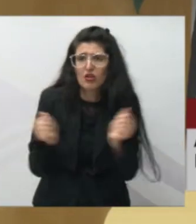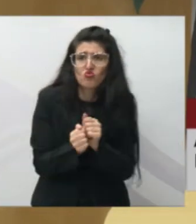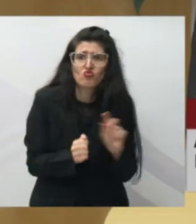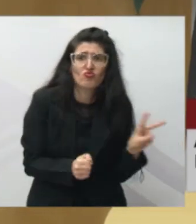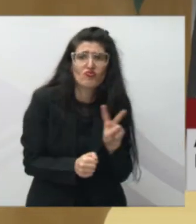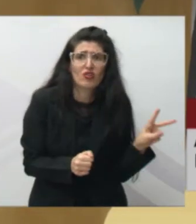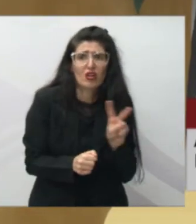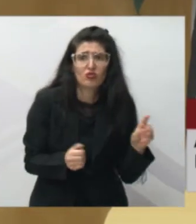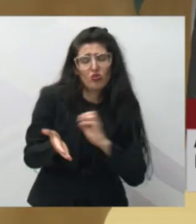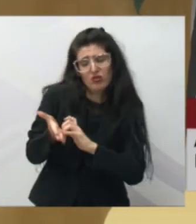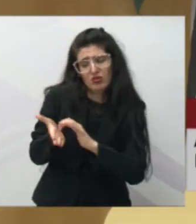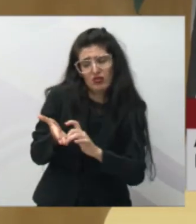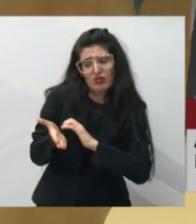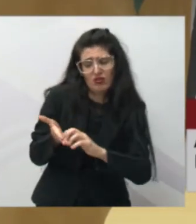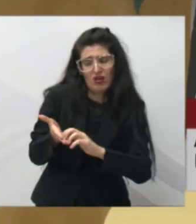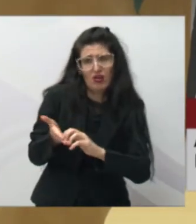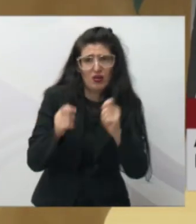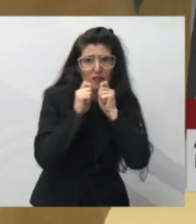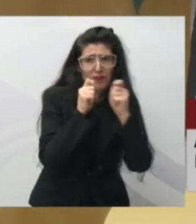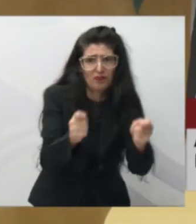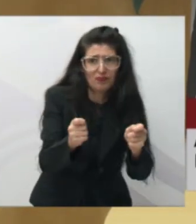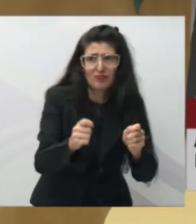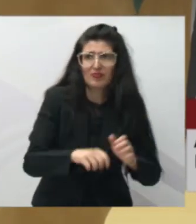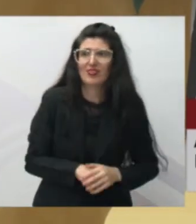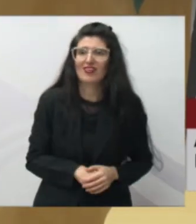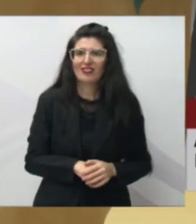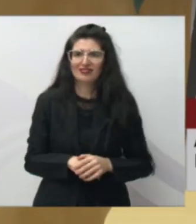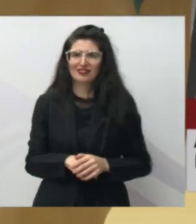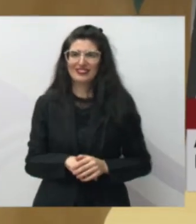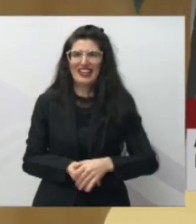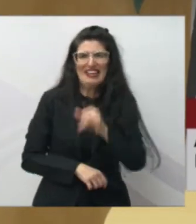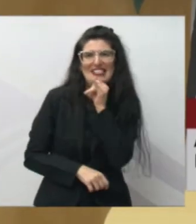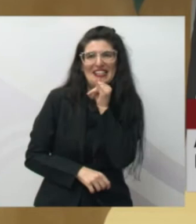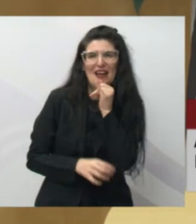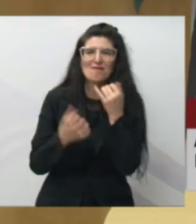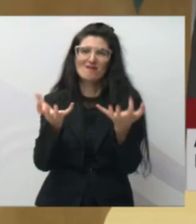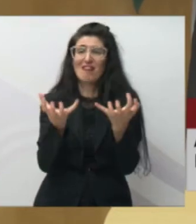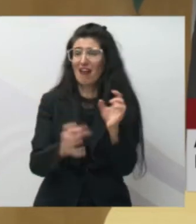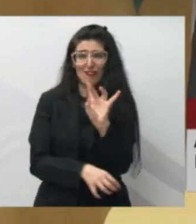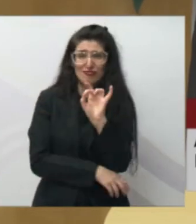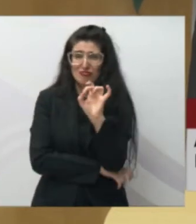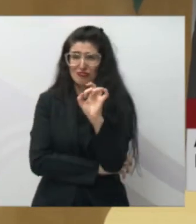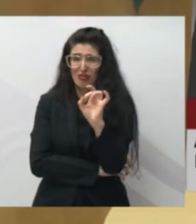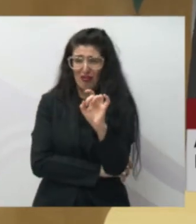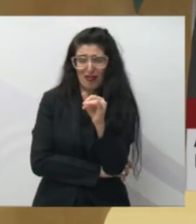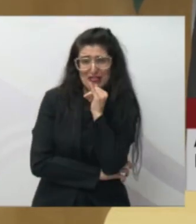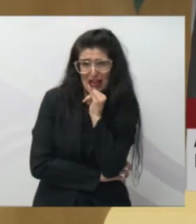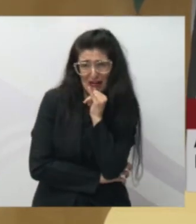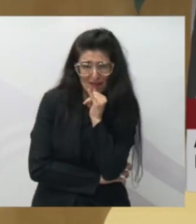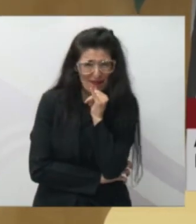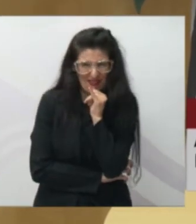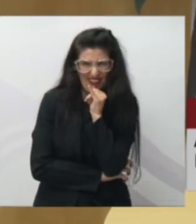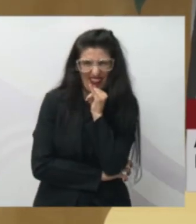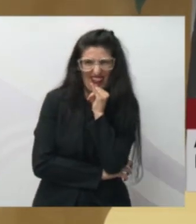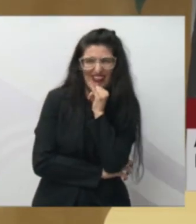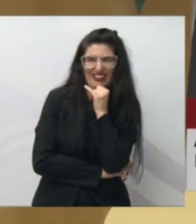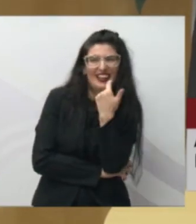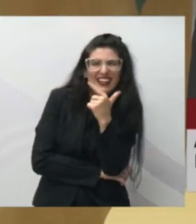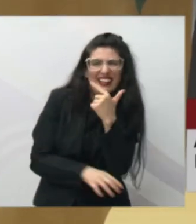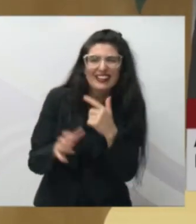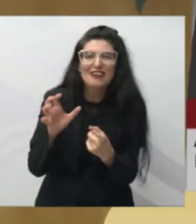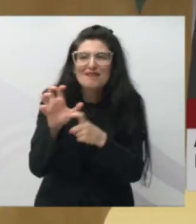eles querem tirar todos. Deixa o vereador sozinho, se for o caso. Eu quero ver como é que vai dar conta, o vereador Valmir acabou de falar aqui